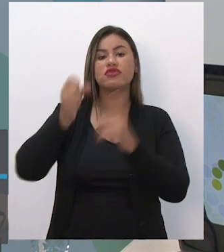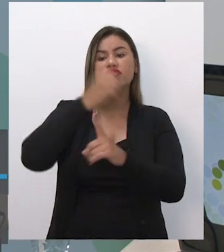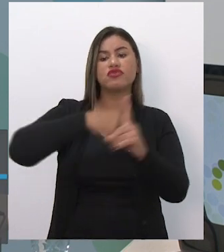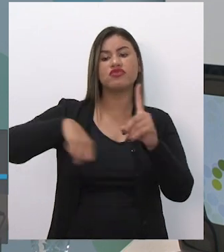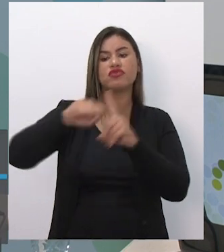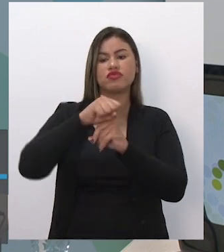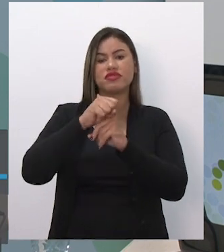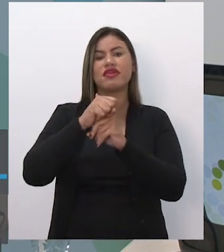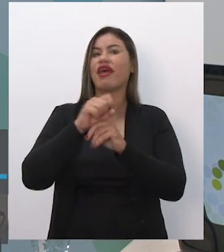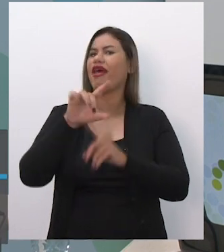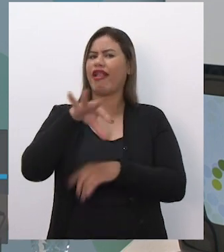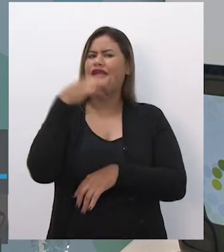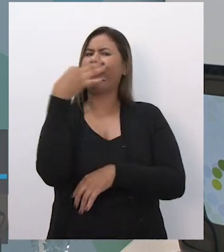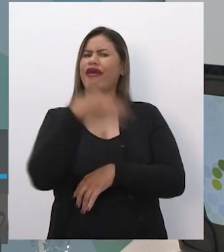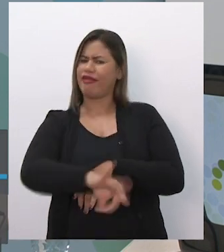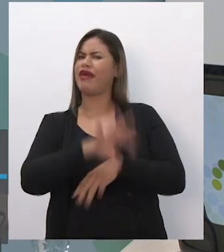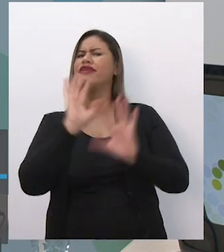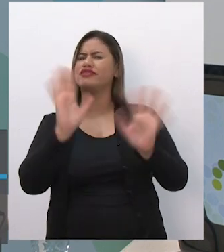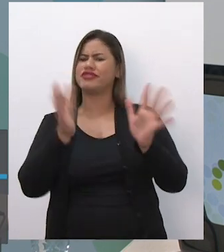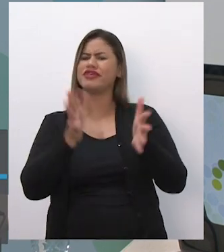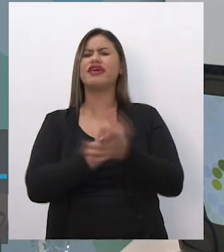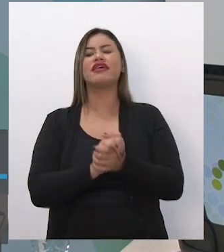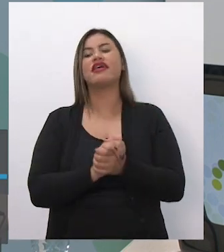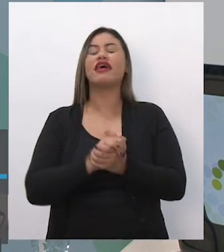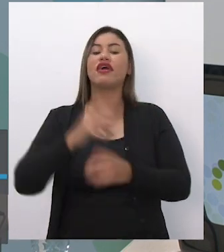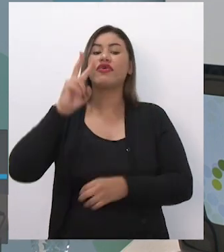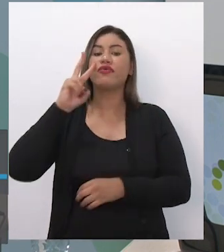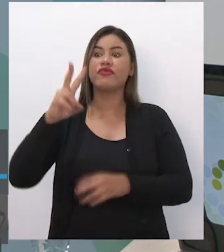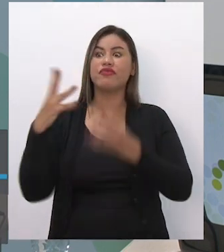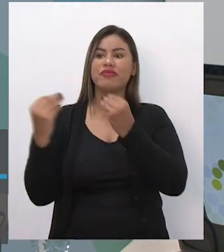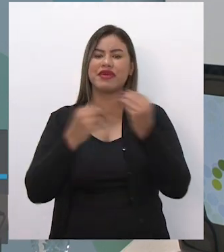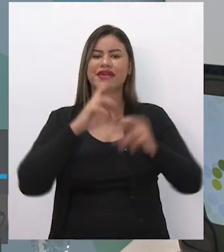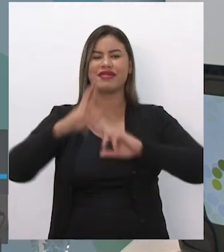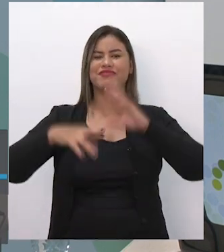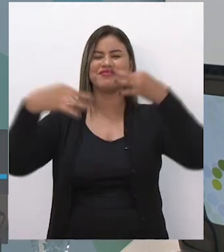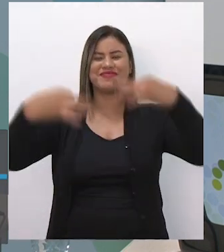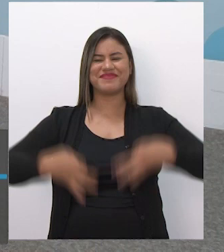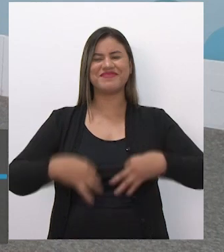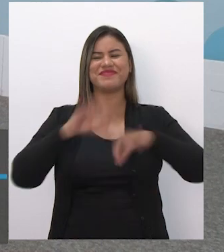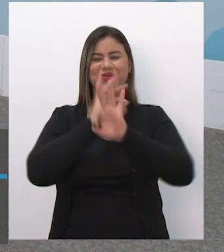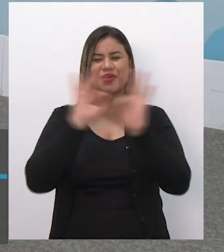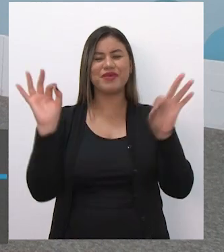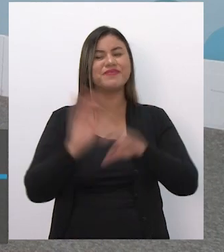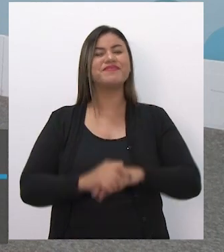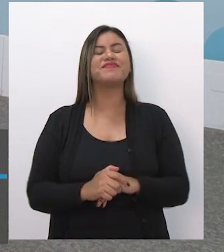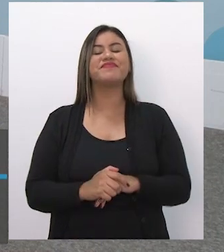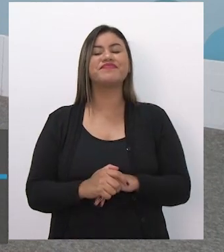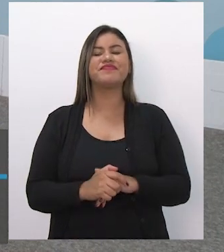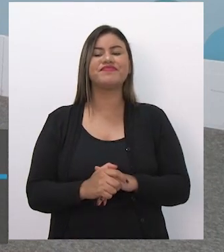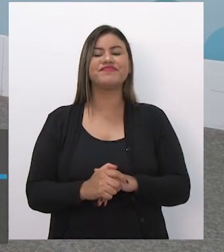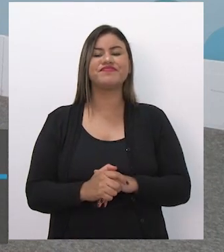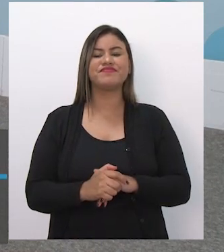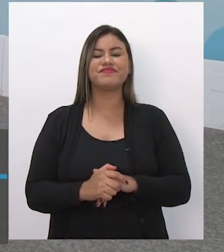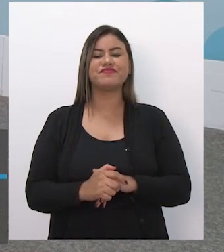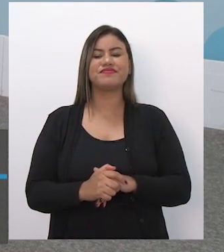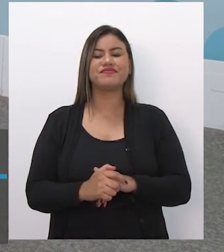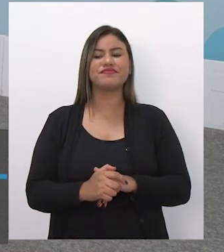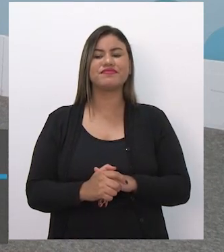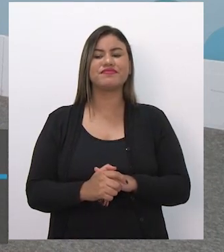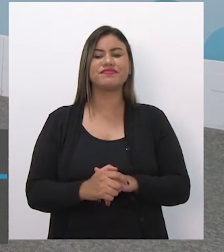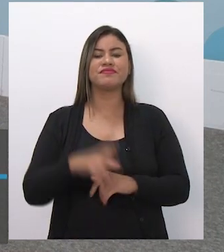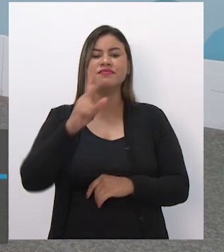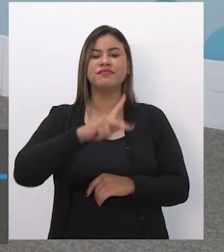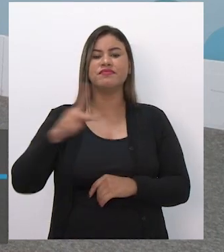Já gabaritou, professora Gisele? Eu vi que a maioria gabaritou. Ótimo. Olha, vamos lá. A